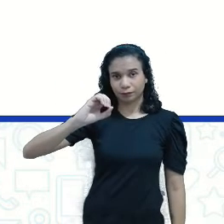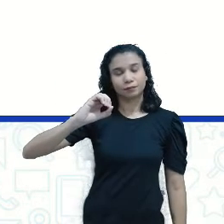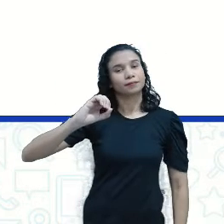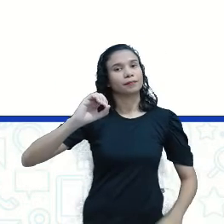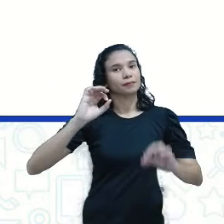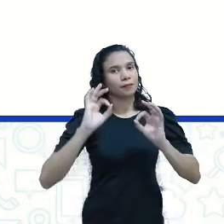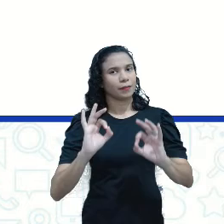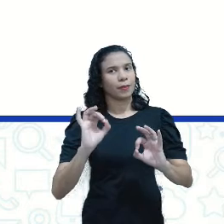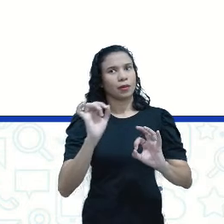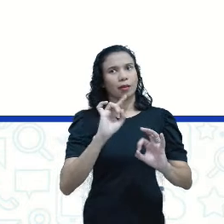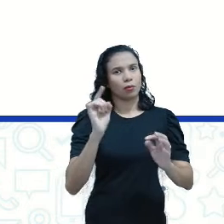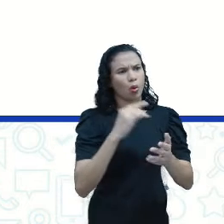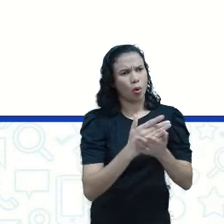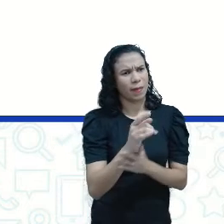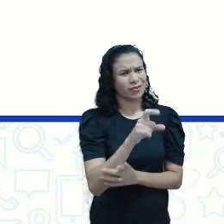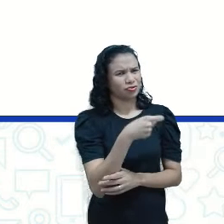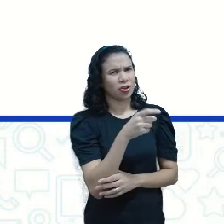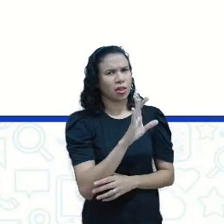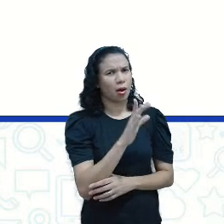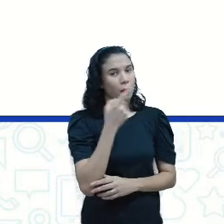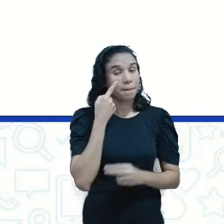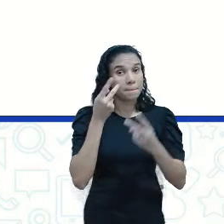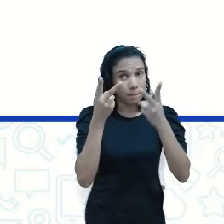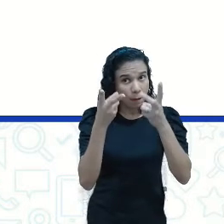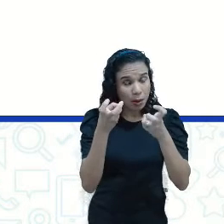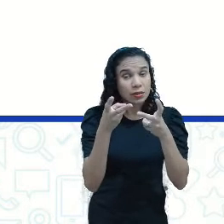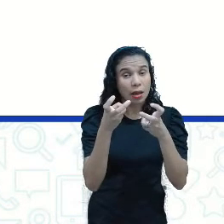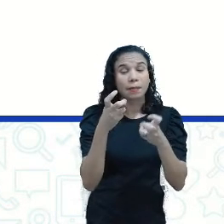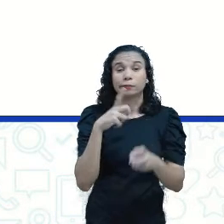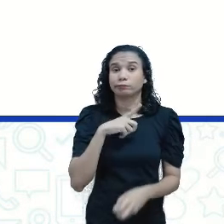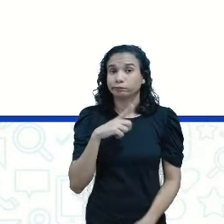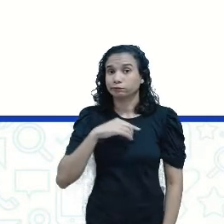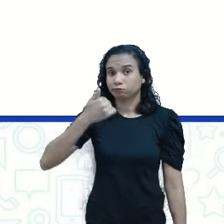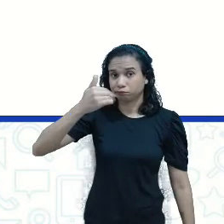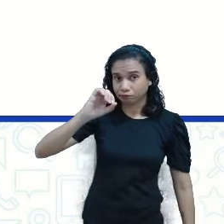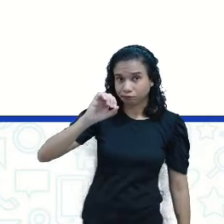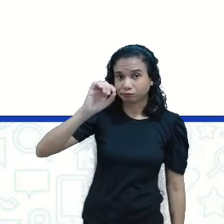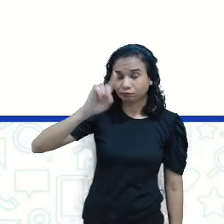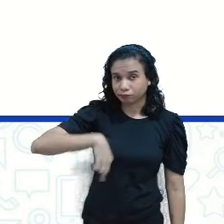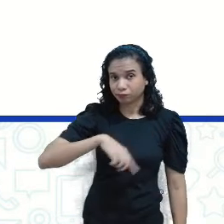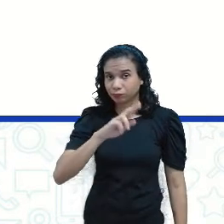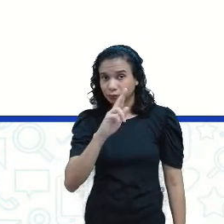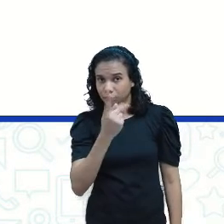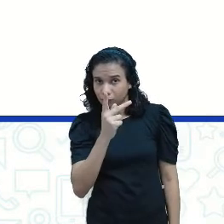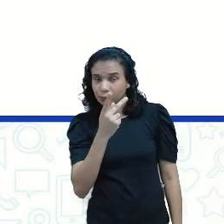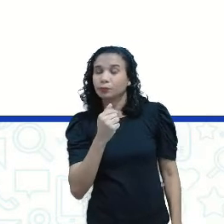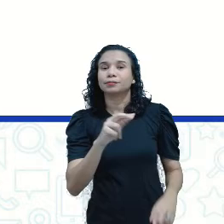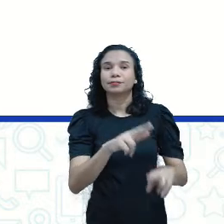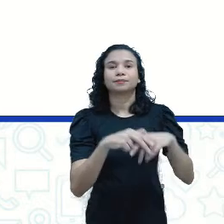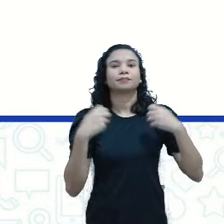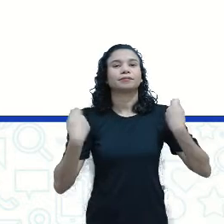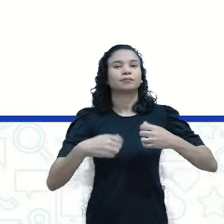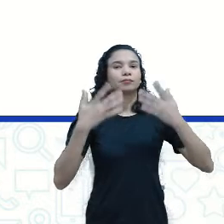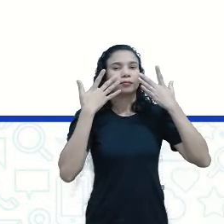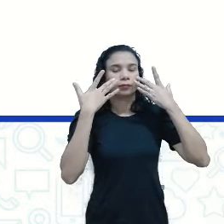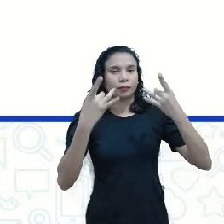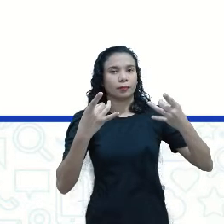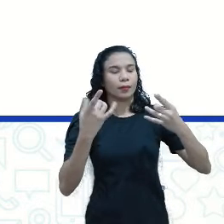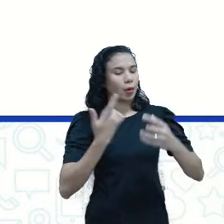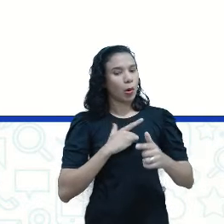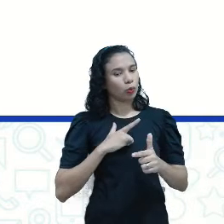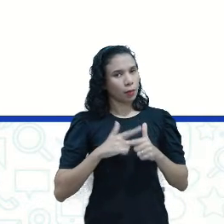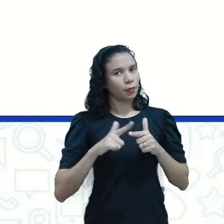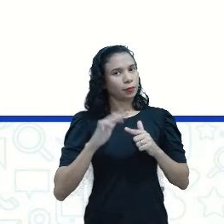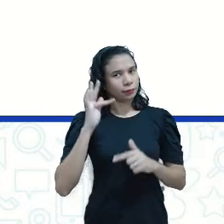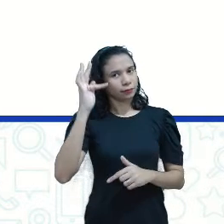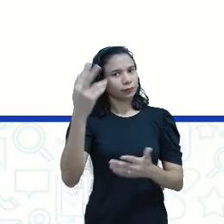Então, não começa com o número x, começa com 10, tá bom? Lembra disso. Vai se ligar nisso aí, para poder não ter problema,